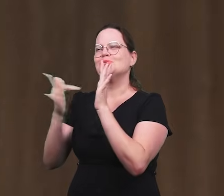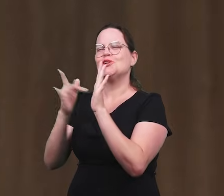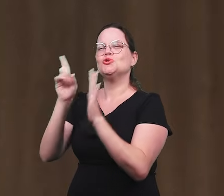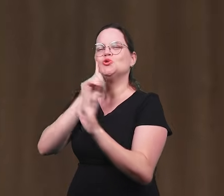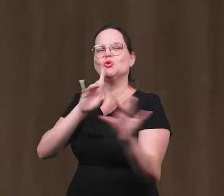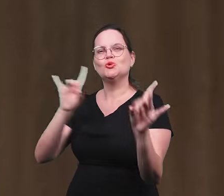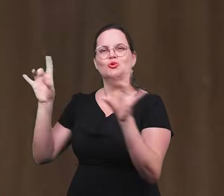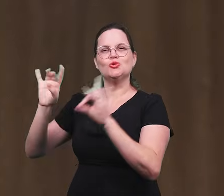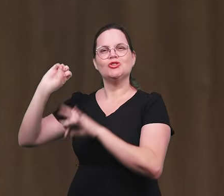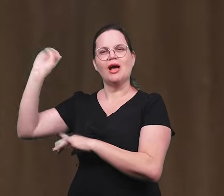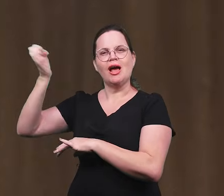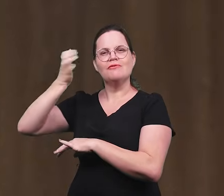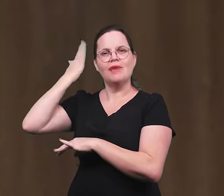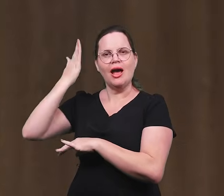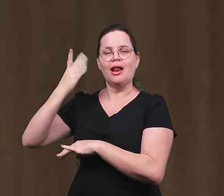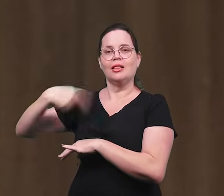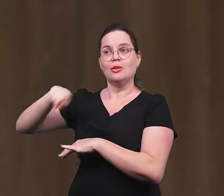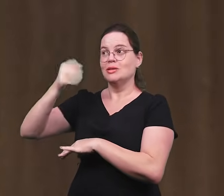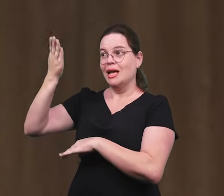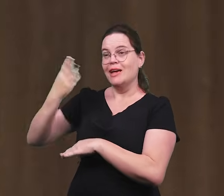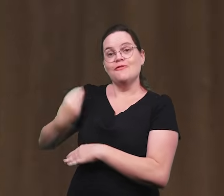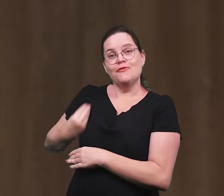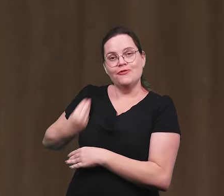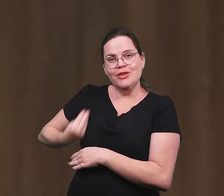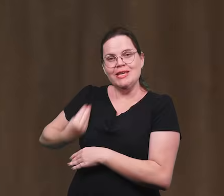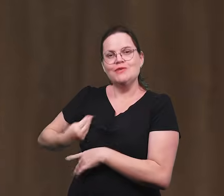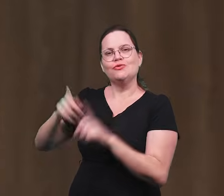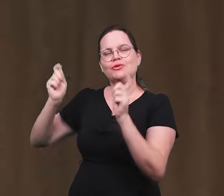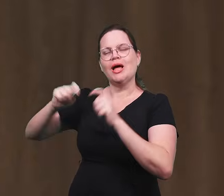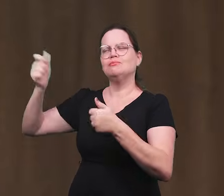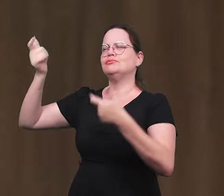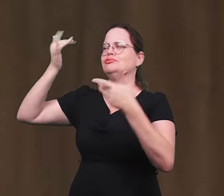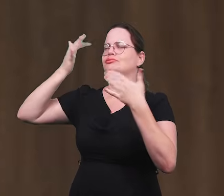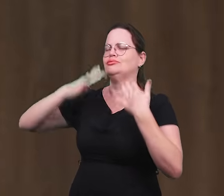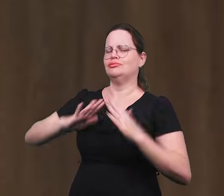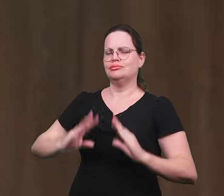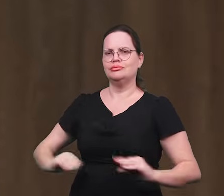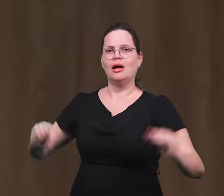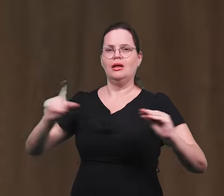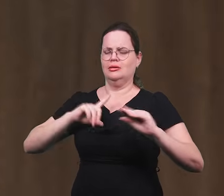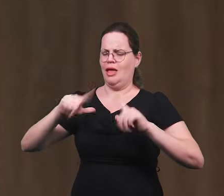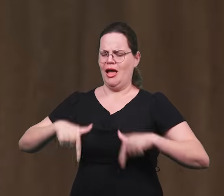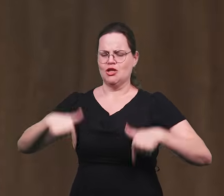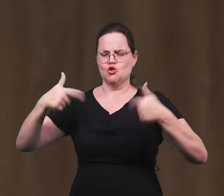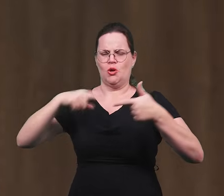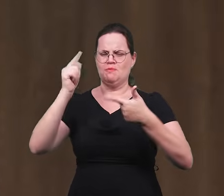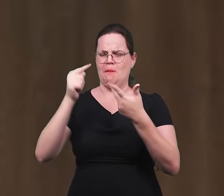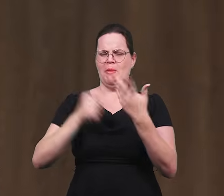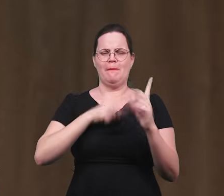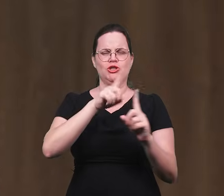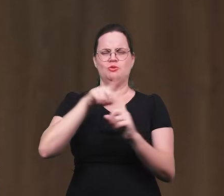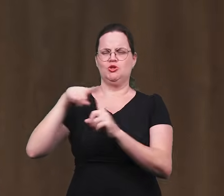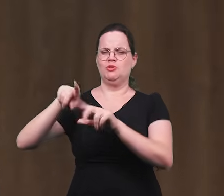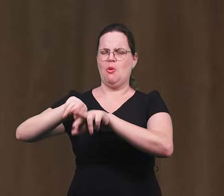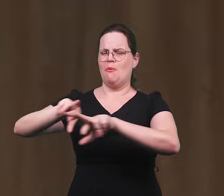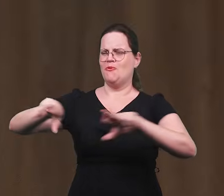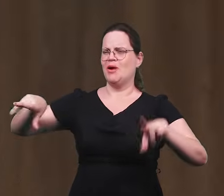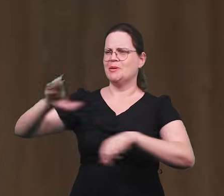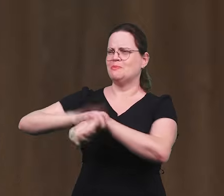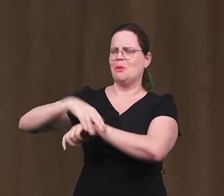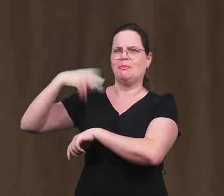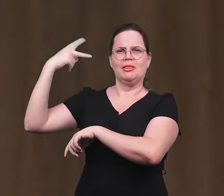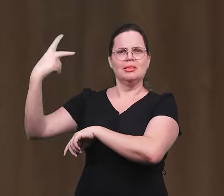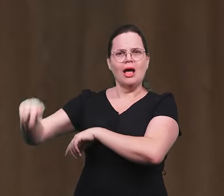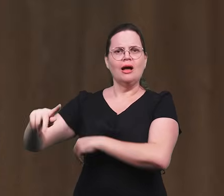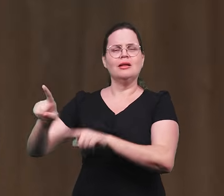então cada dia Ele se revela a nós de uma forma, a sua multiforme graça, as operações do Espírito Santo no meio